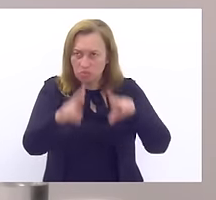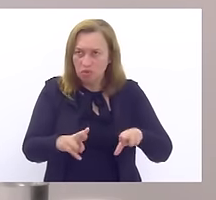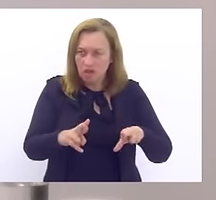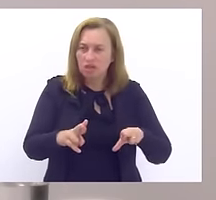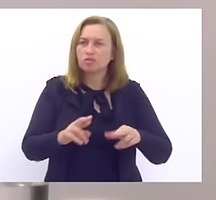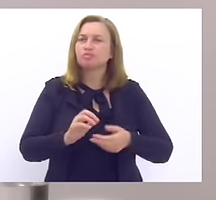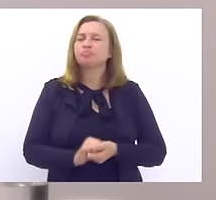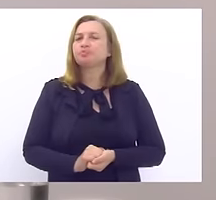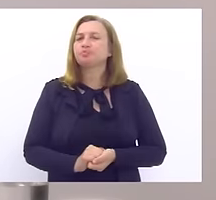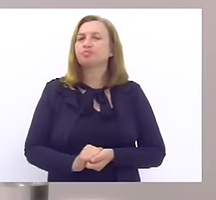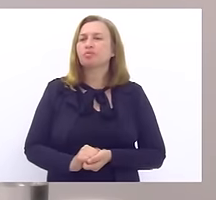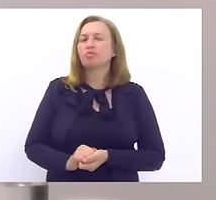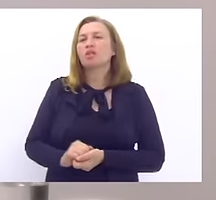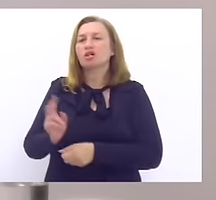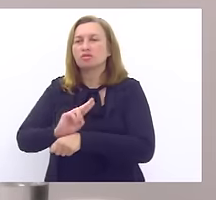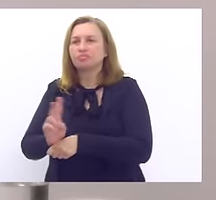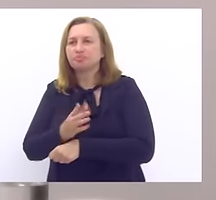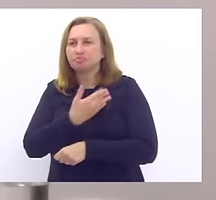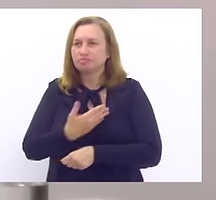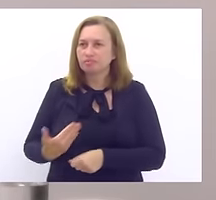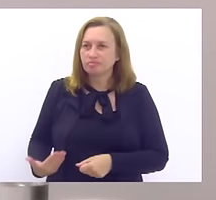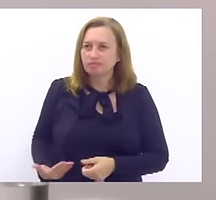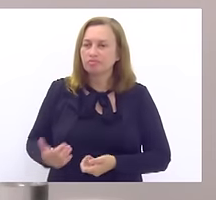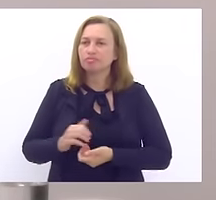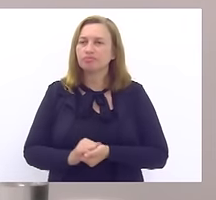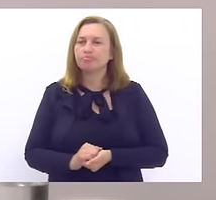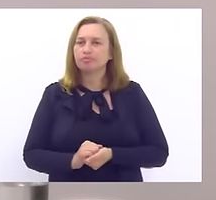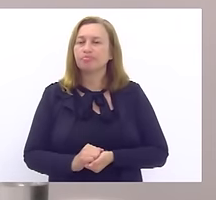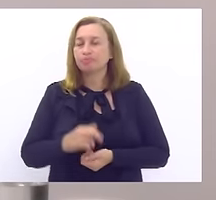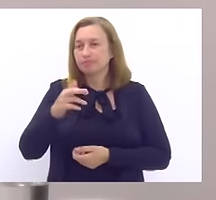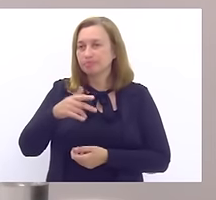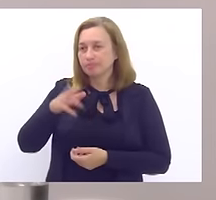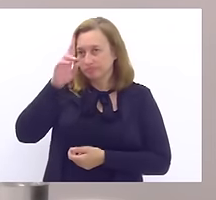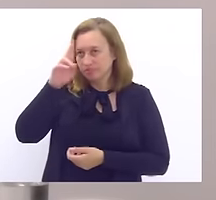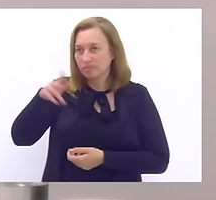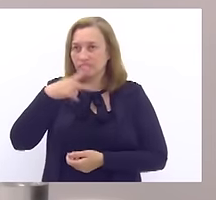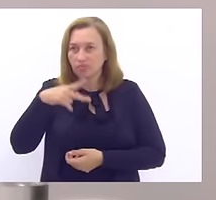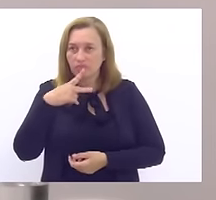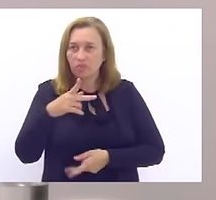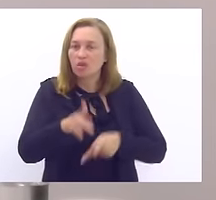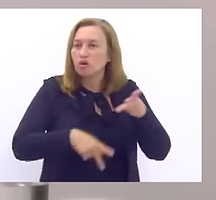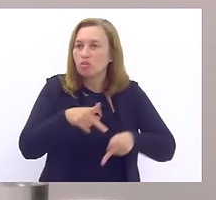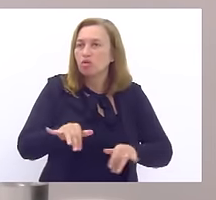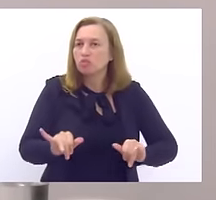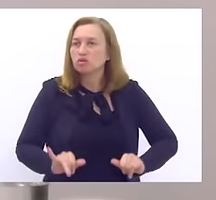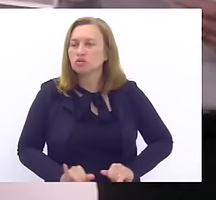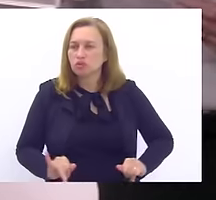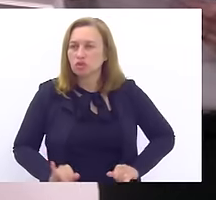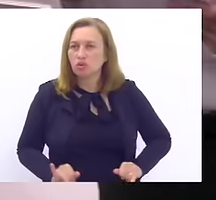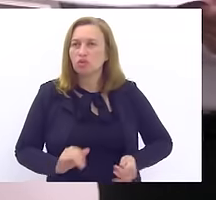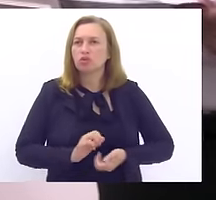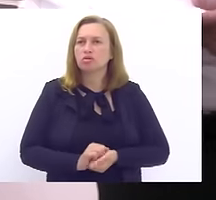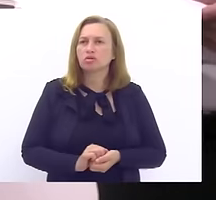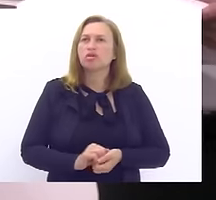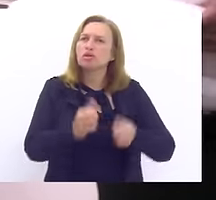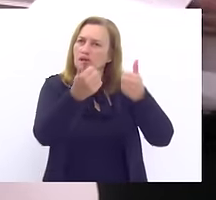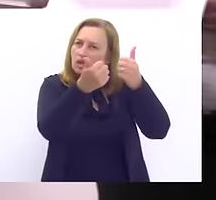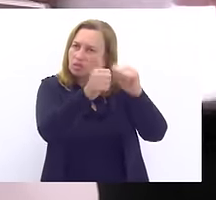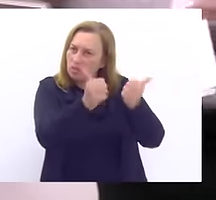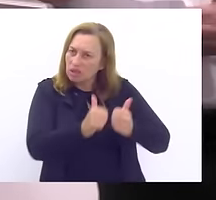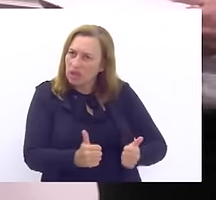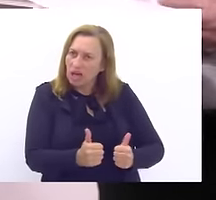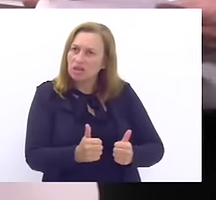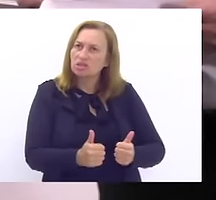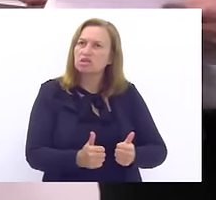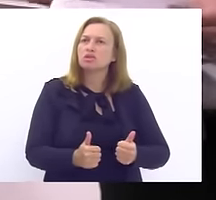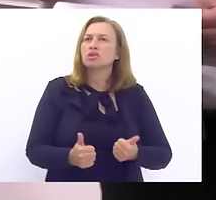muitos servidores como a senhora teve agora é o que faz com que a população na rua sofra faça uma análise de reputação dos